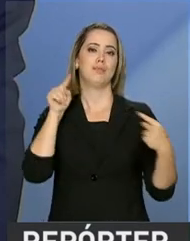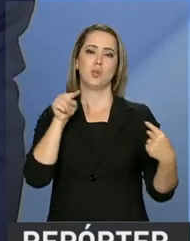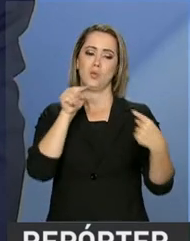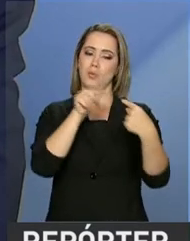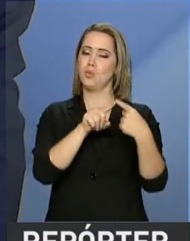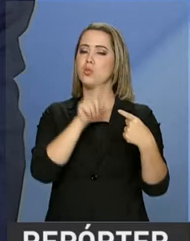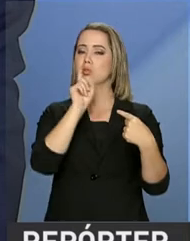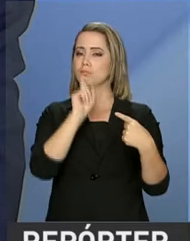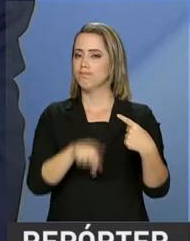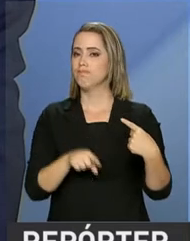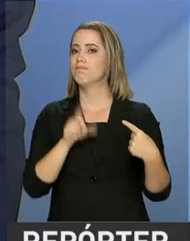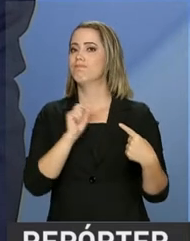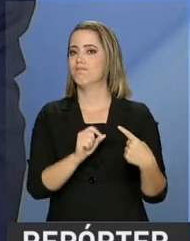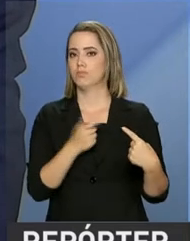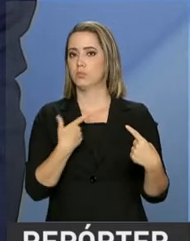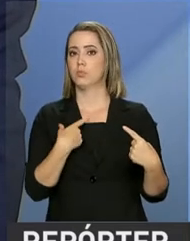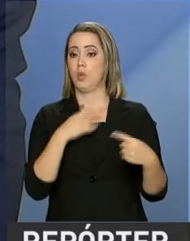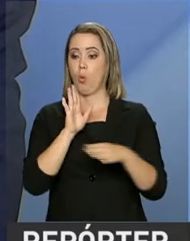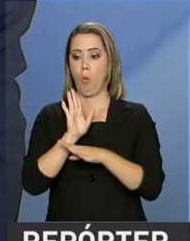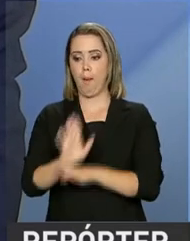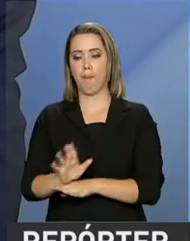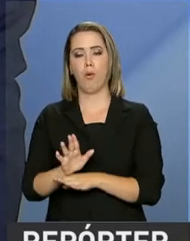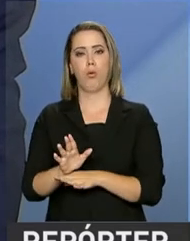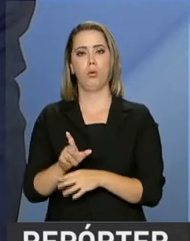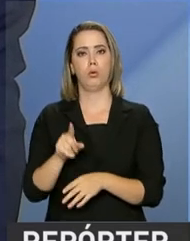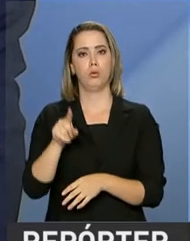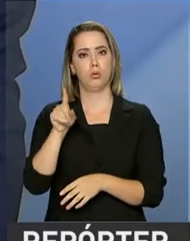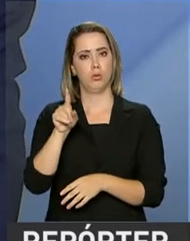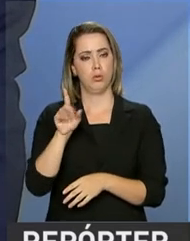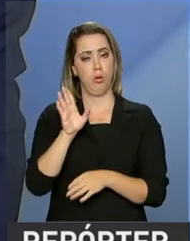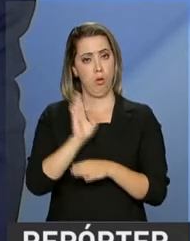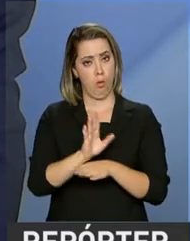objetivo o apoio tem